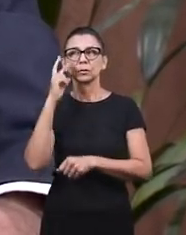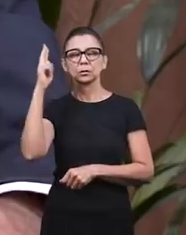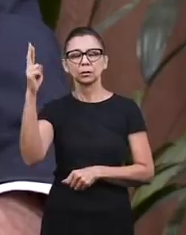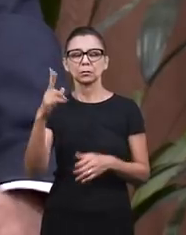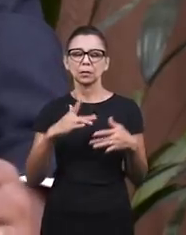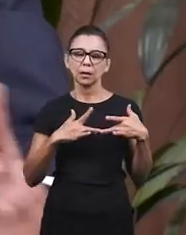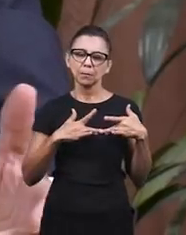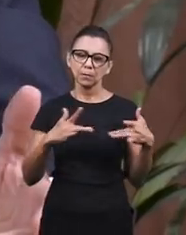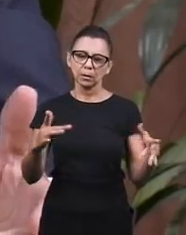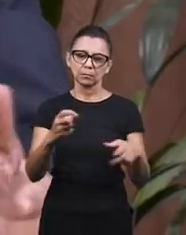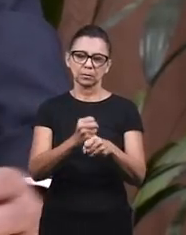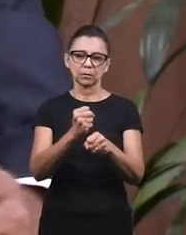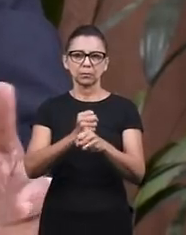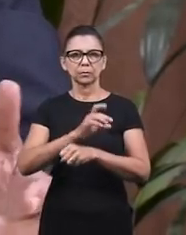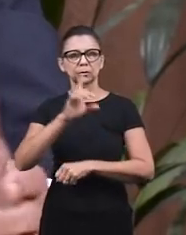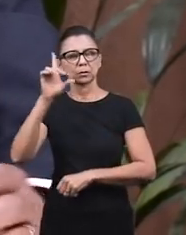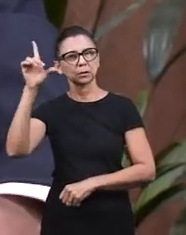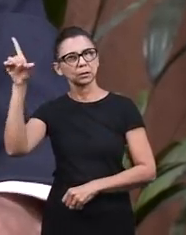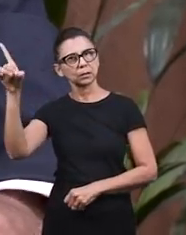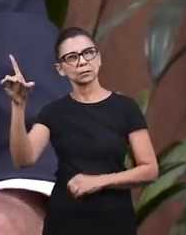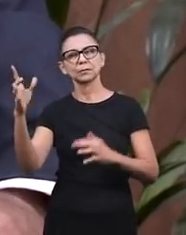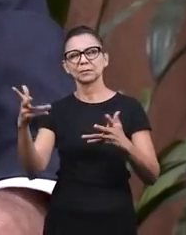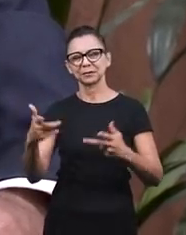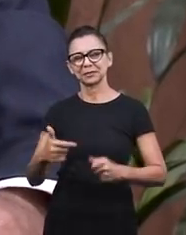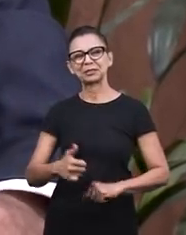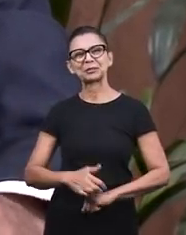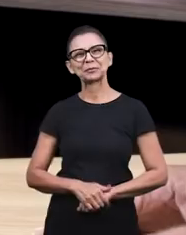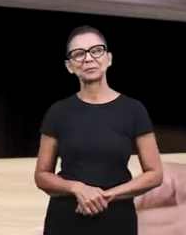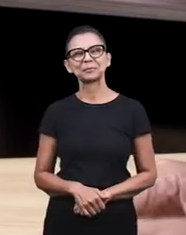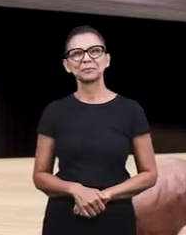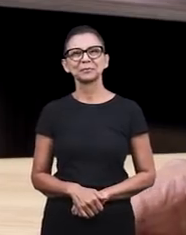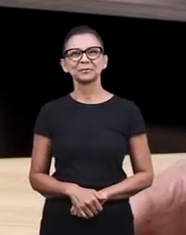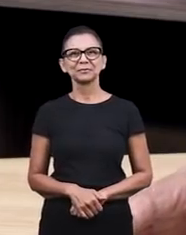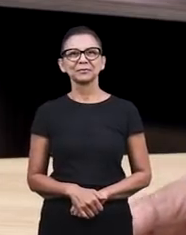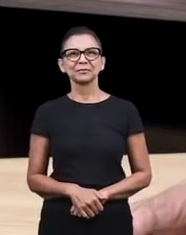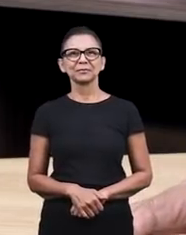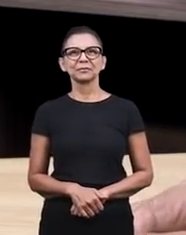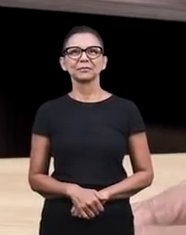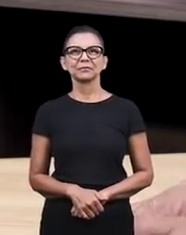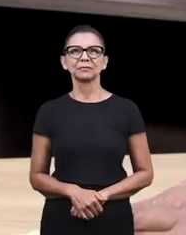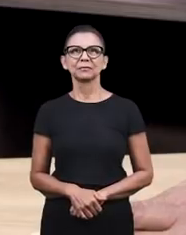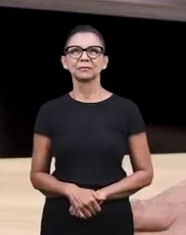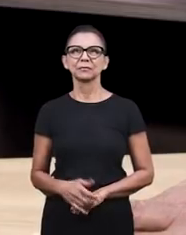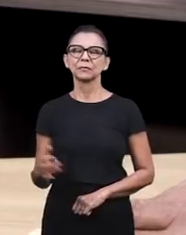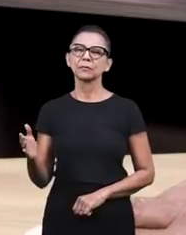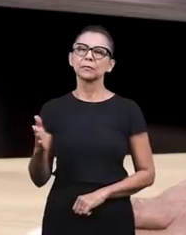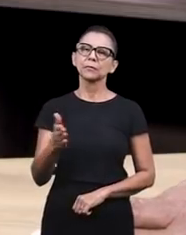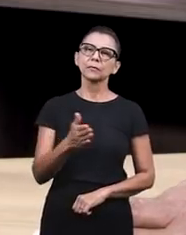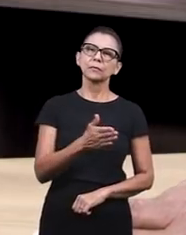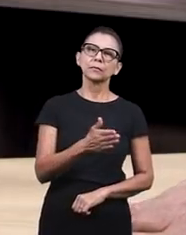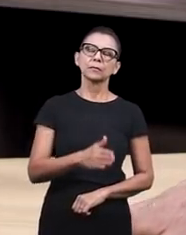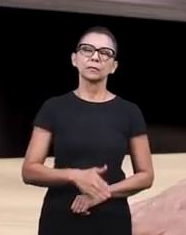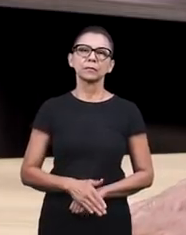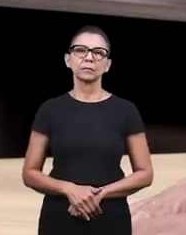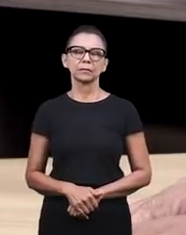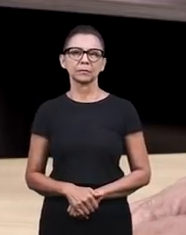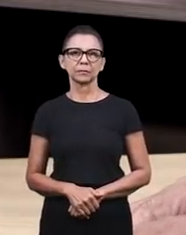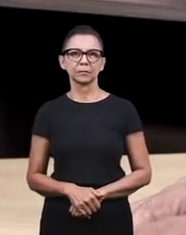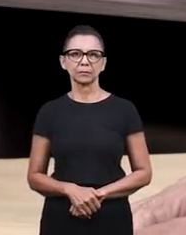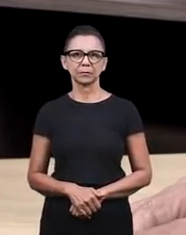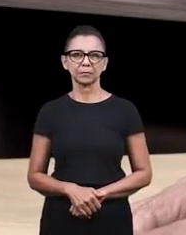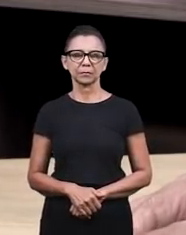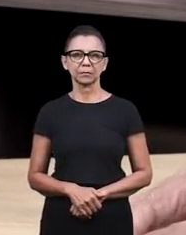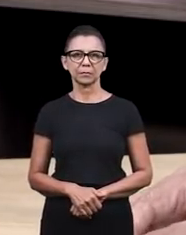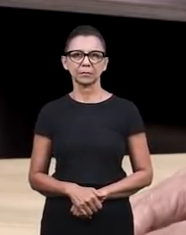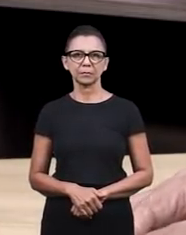desejo de servir, de se colocar como instrumento. Isso é maravilhoso. Glória a Deus. Nós vamos falar sobre o derramar do Espírito Santo, mas antes,